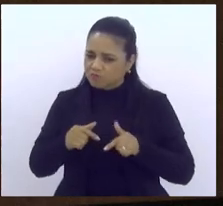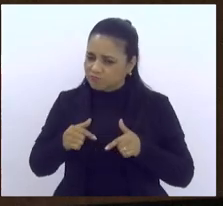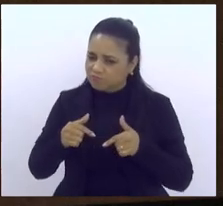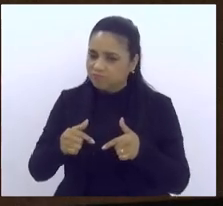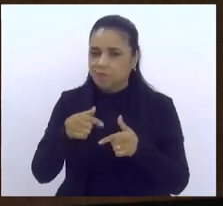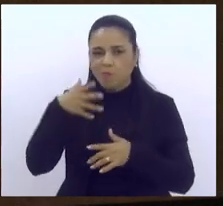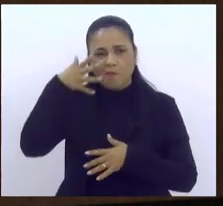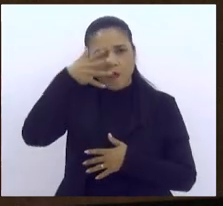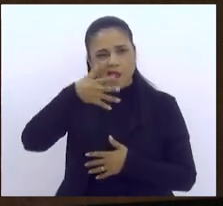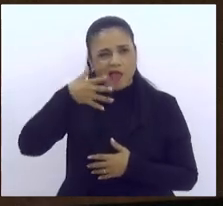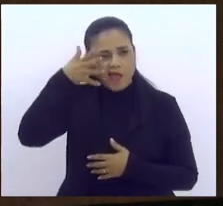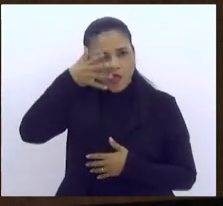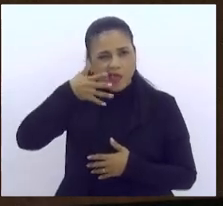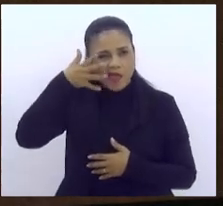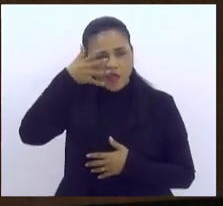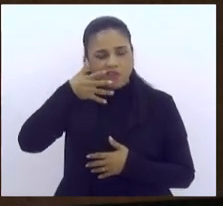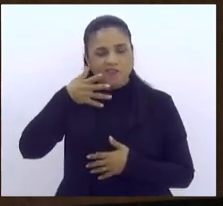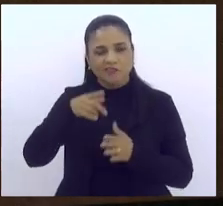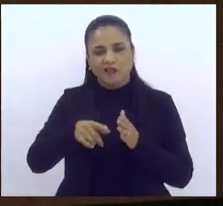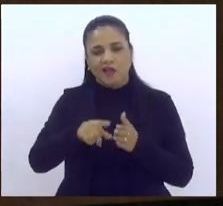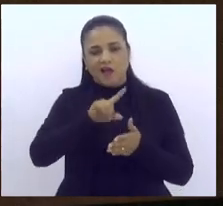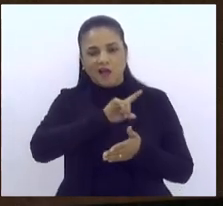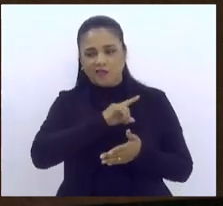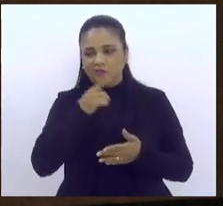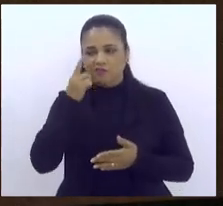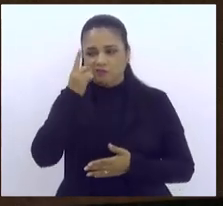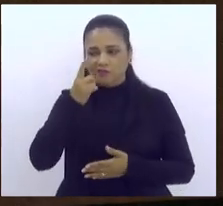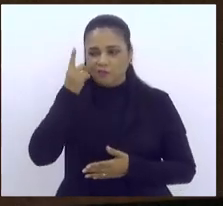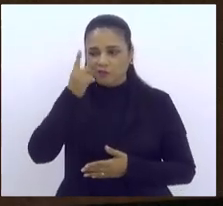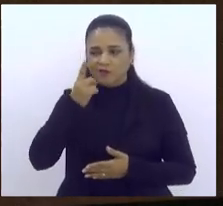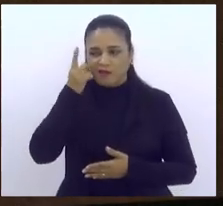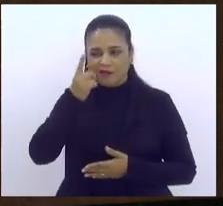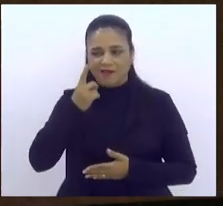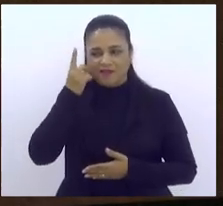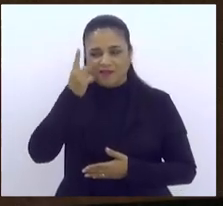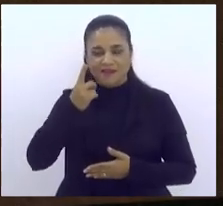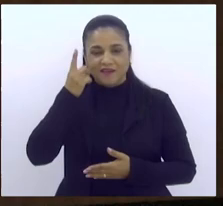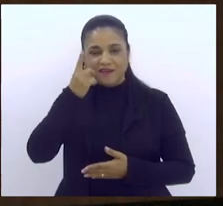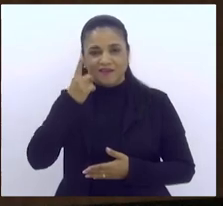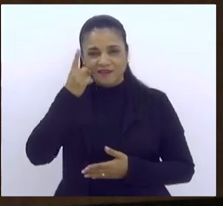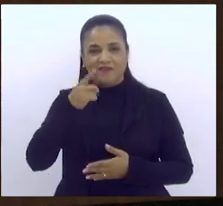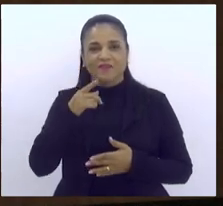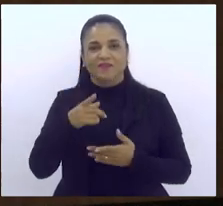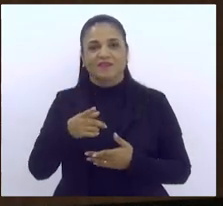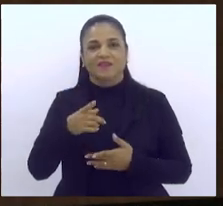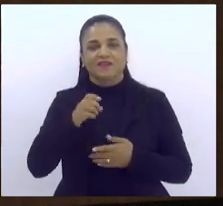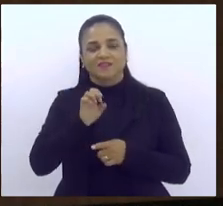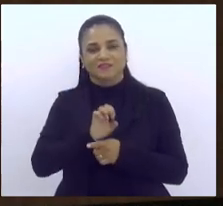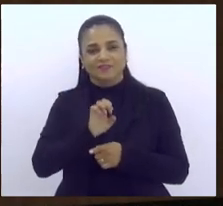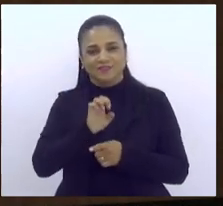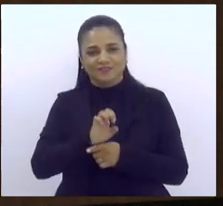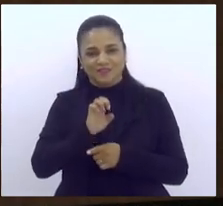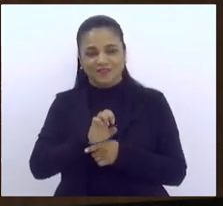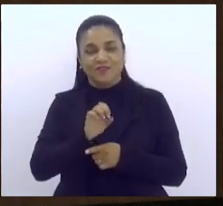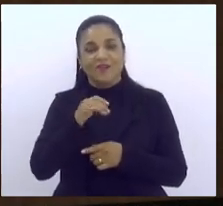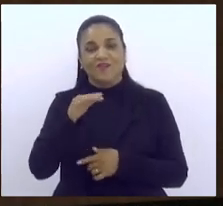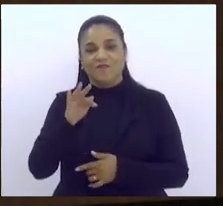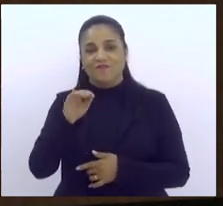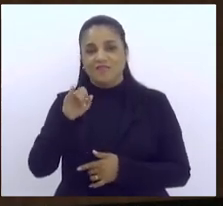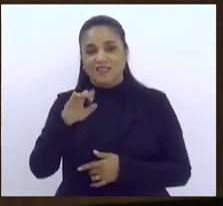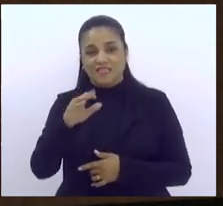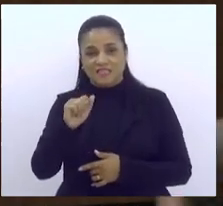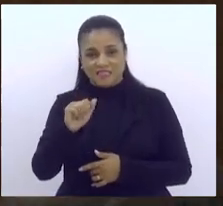minhas palestras que eu estava dando antes de ser deputado estadual, é exatamente falando que a física, para a